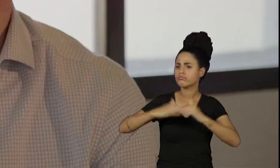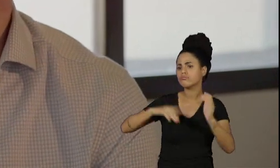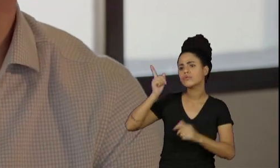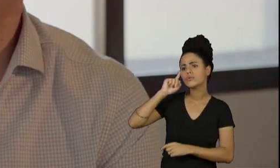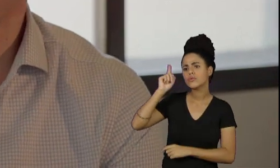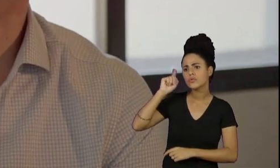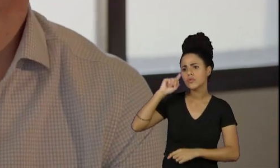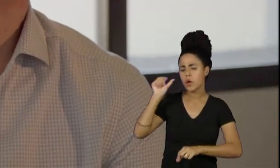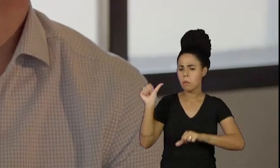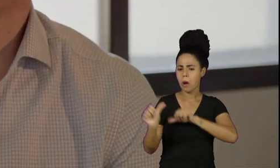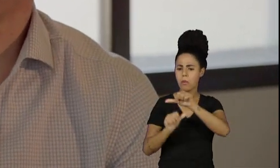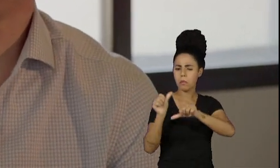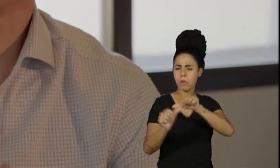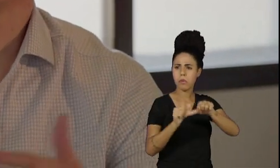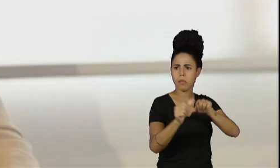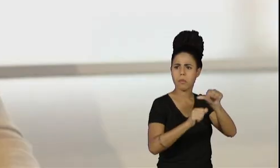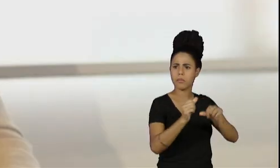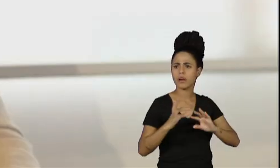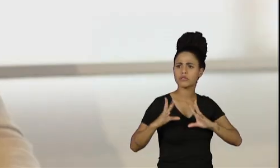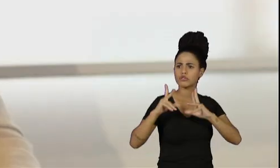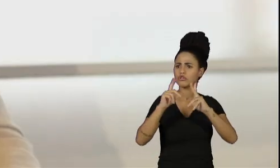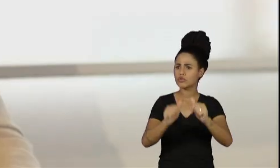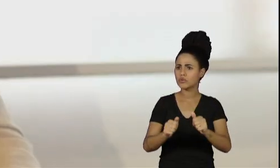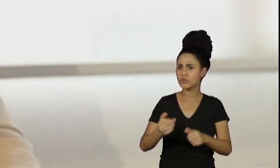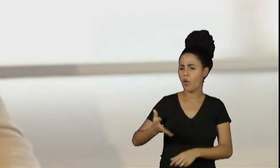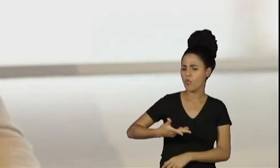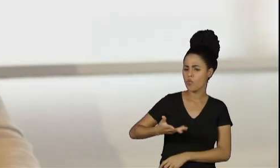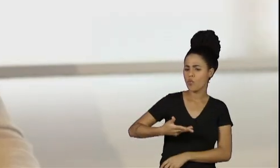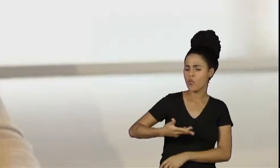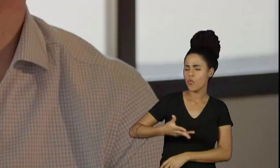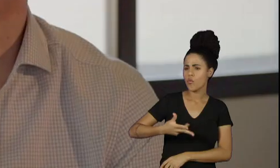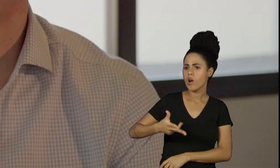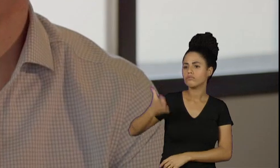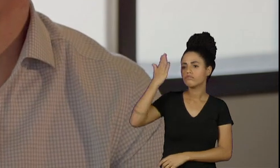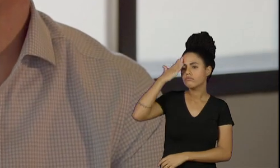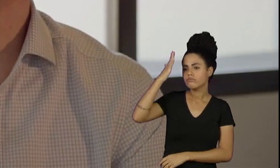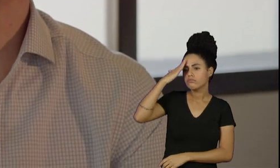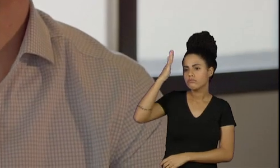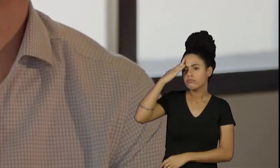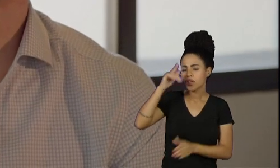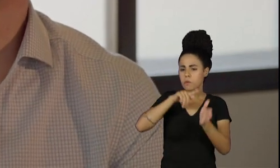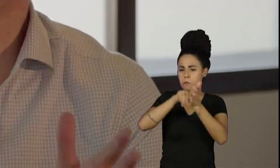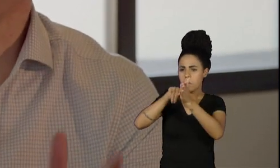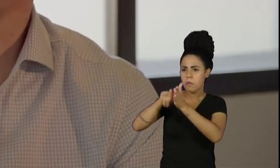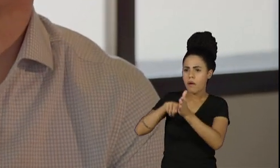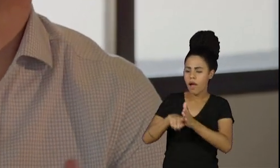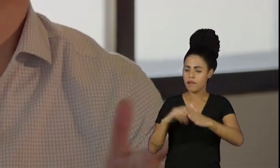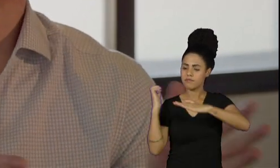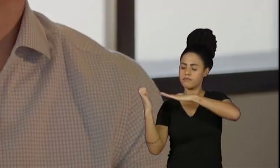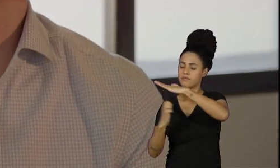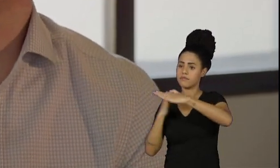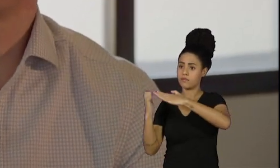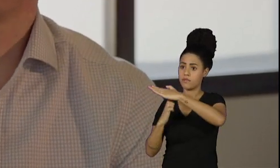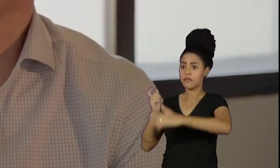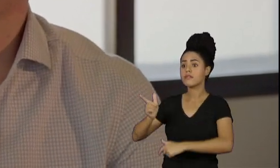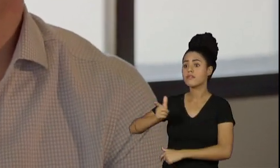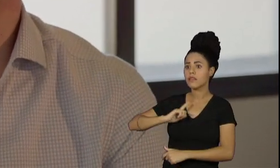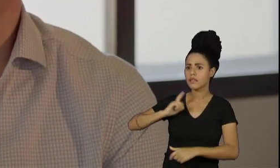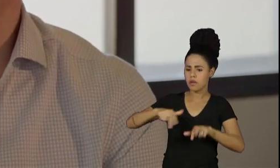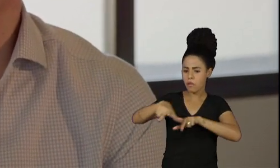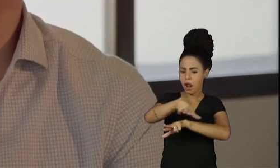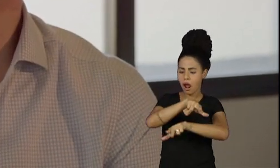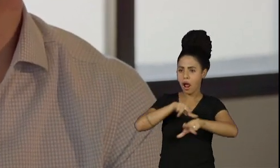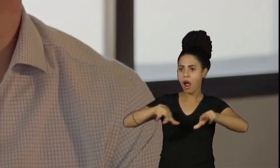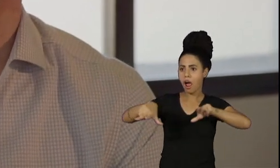de ESG, isso tem acelerado um pouco mais o entendimento e a busca por empresas que tenham a diversidade na